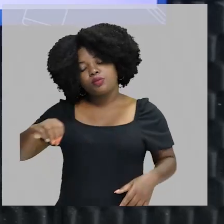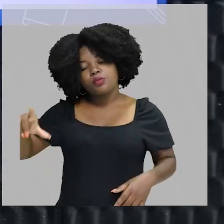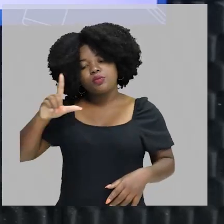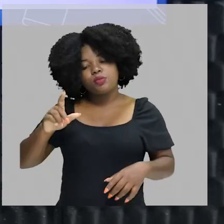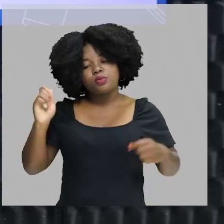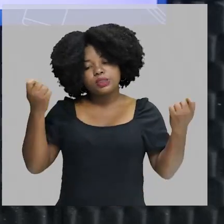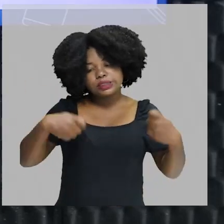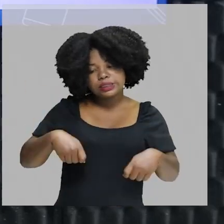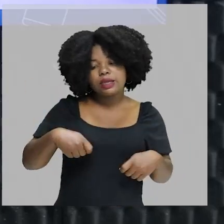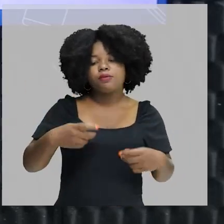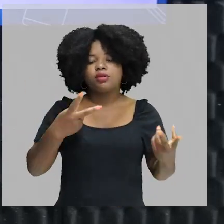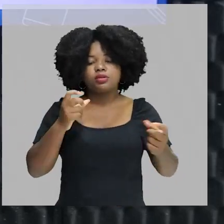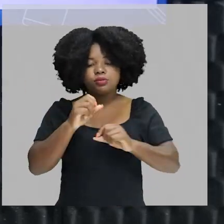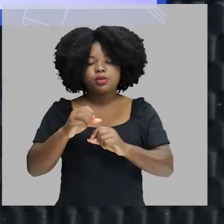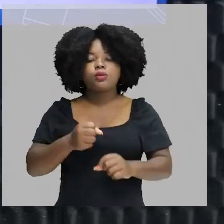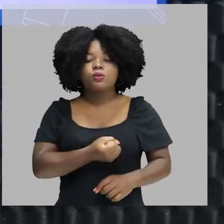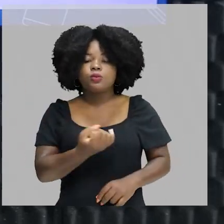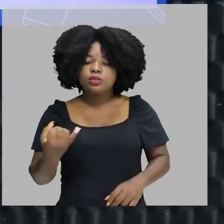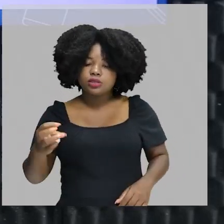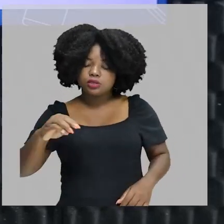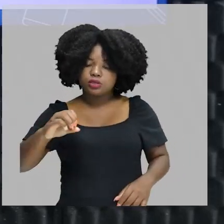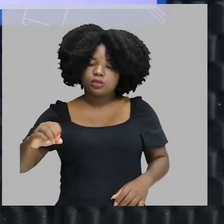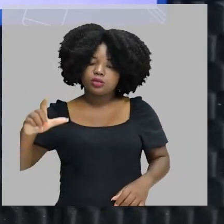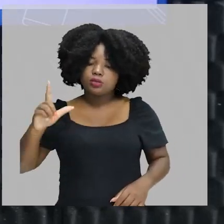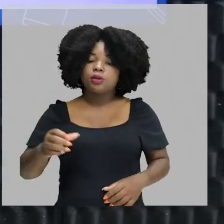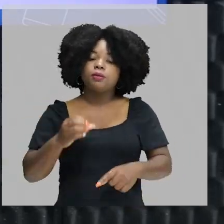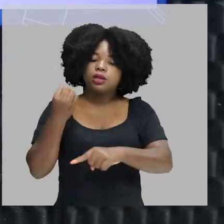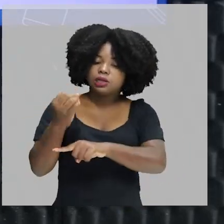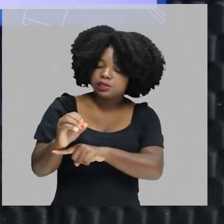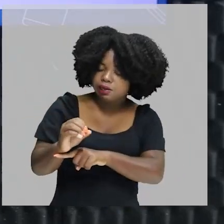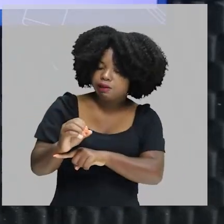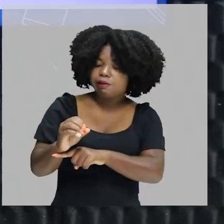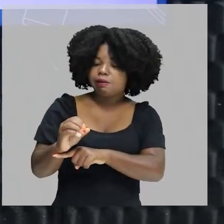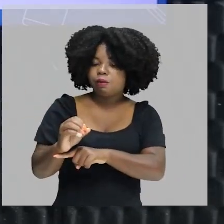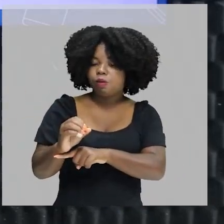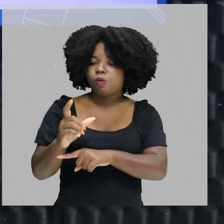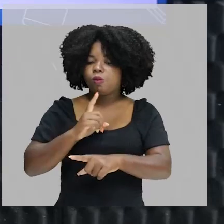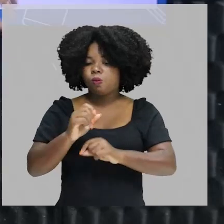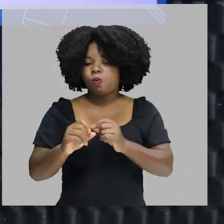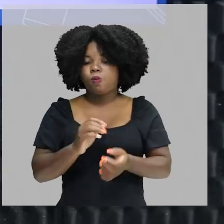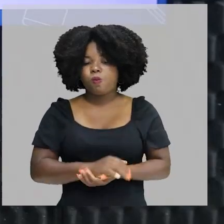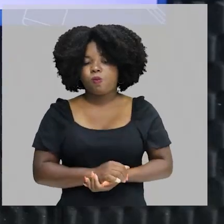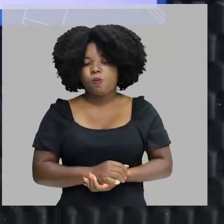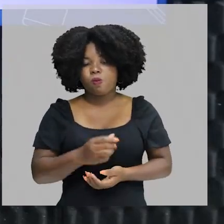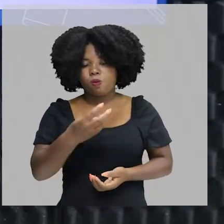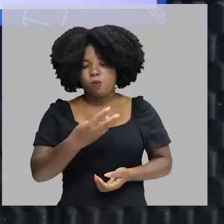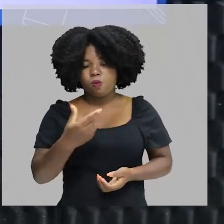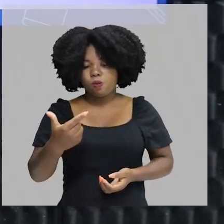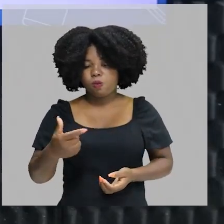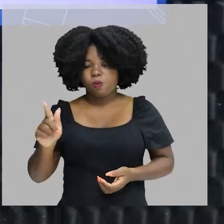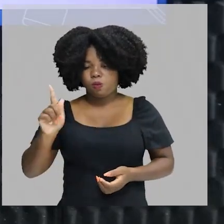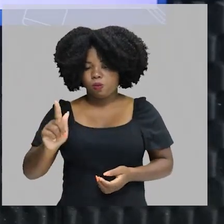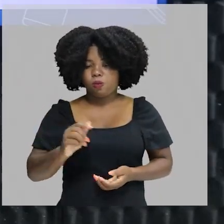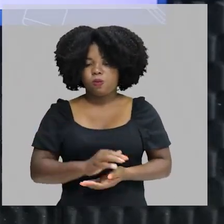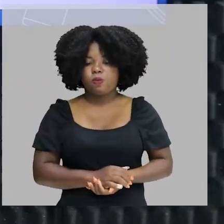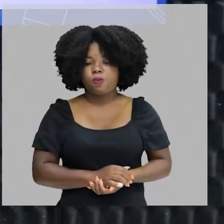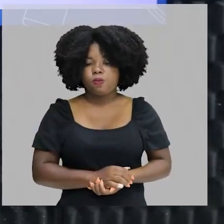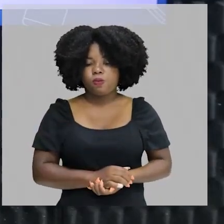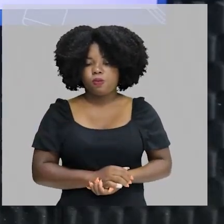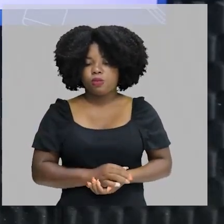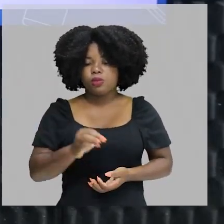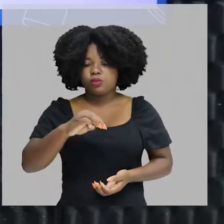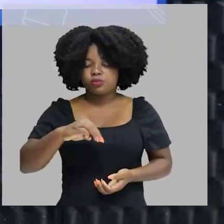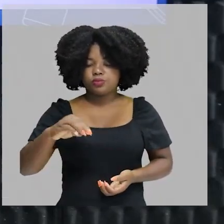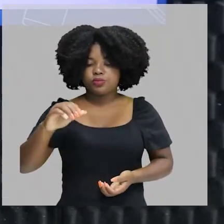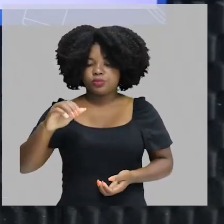a quantidade de mols. Para o oxigênio, como eu tenho, olha só, 32 gramas, e a